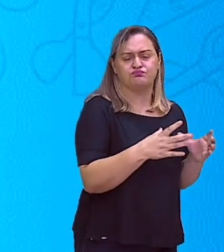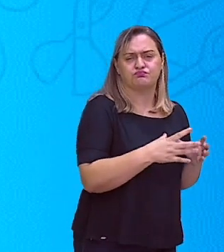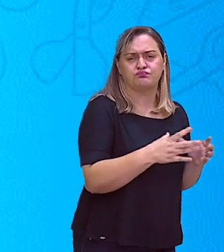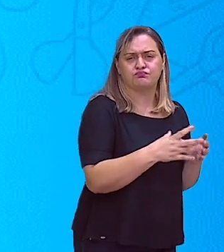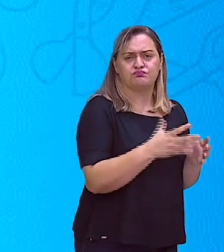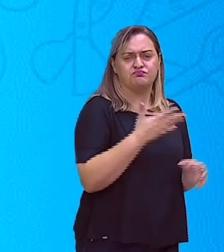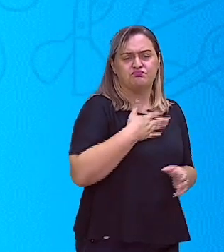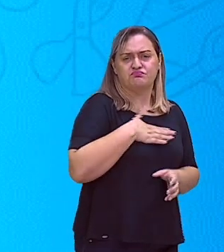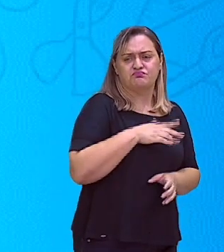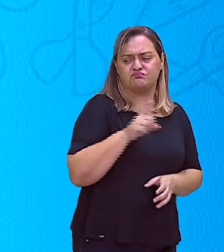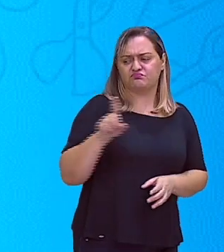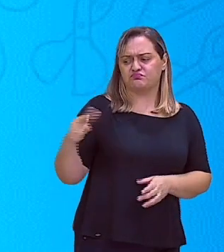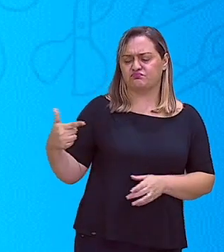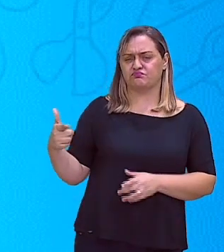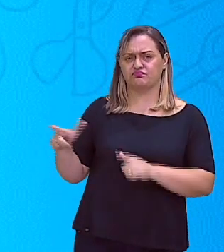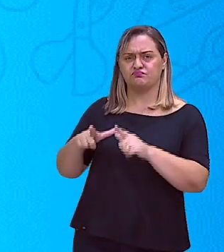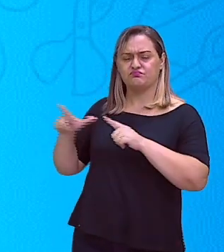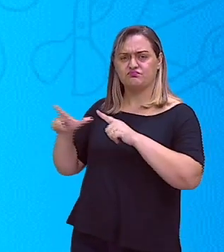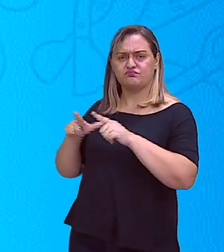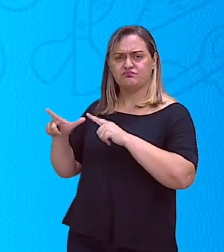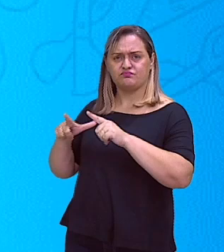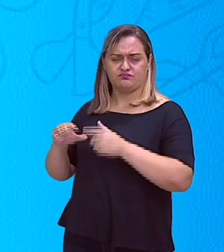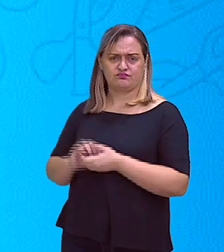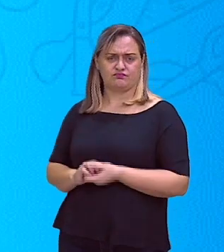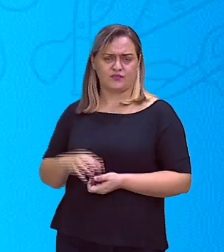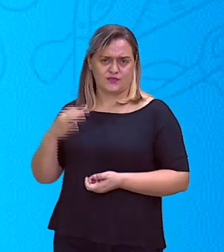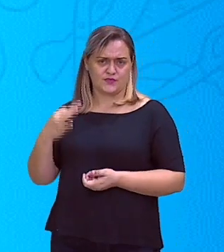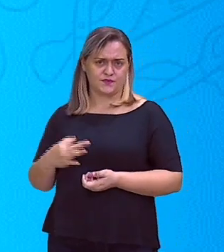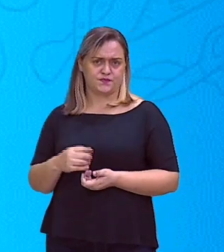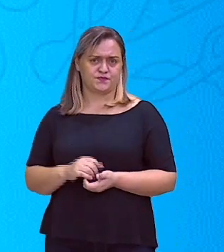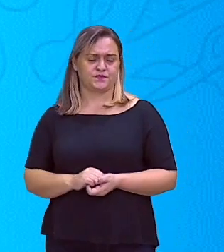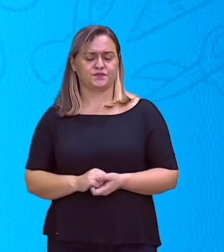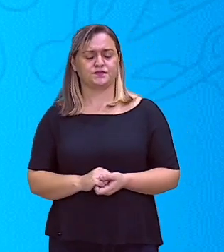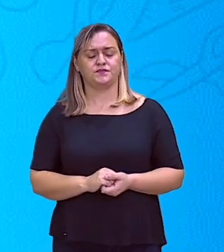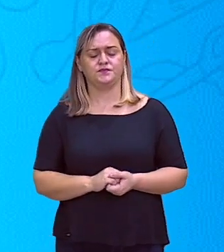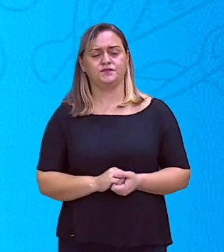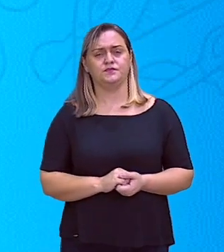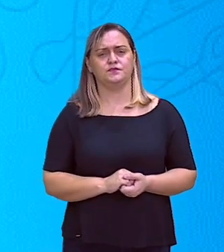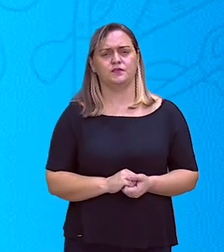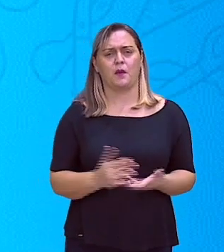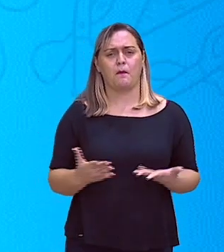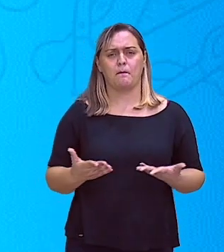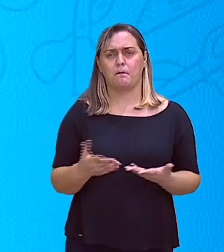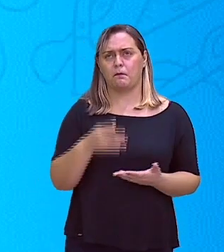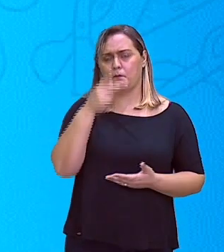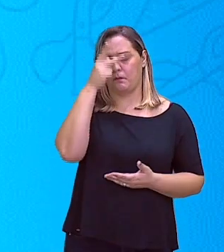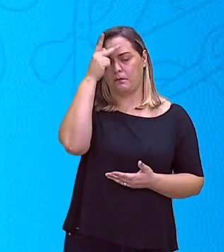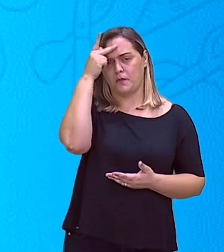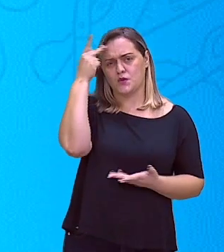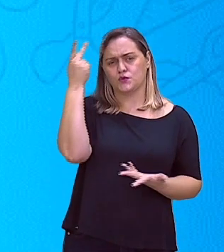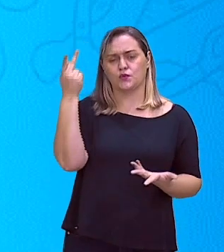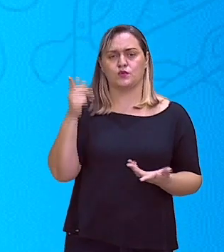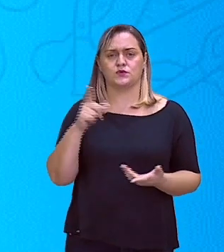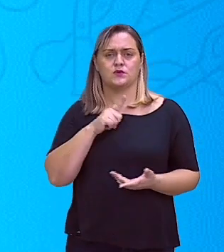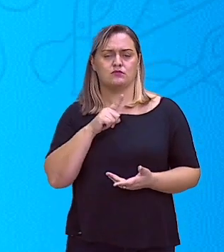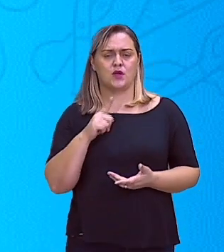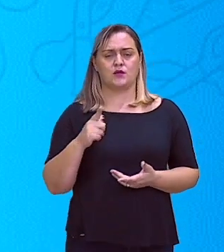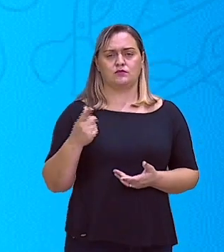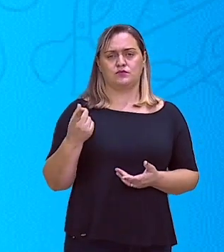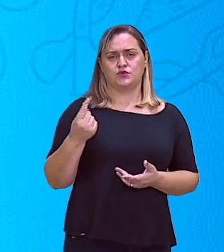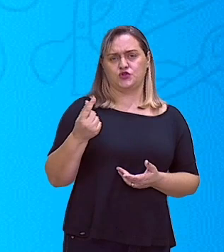tá indo contra quem realmente manda na nação que são os empresários aqueles que têm o dinheiro